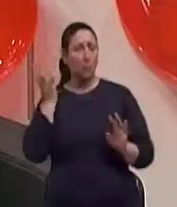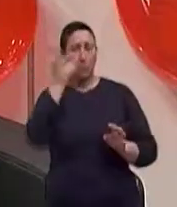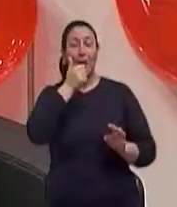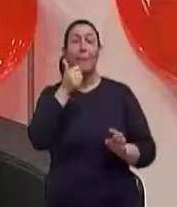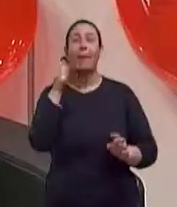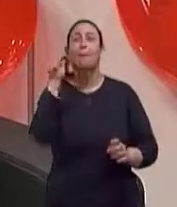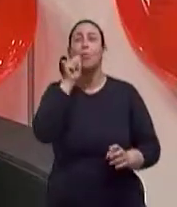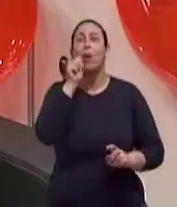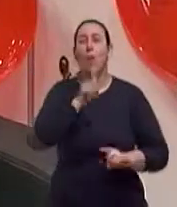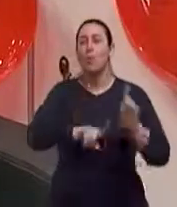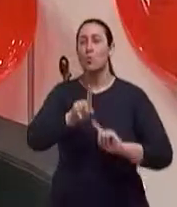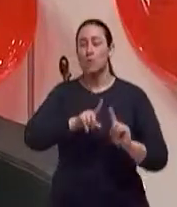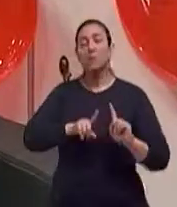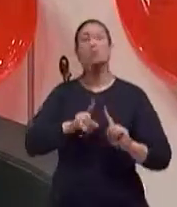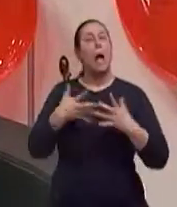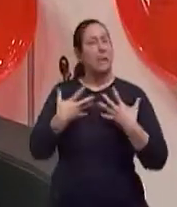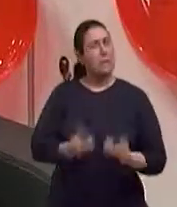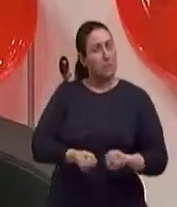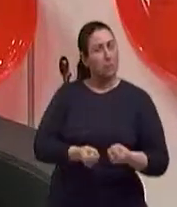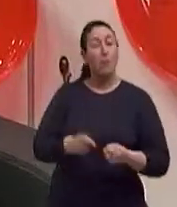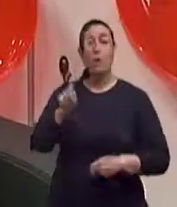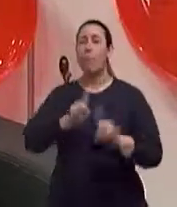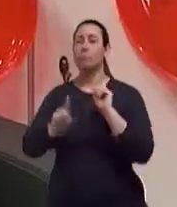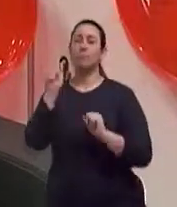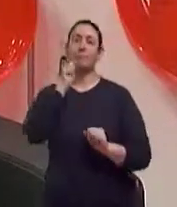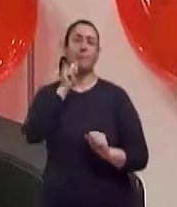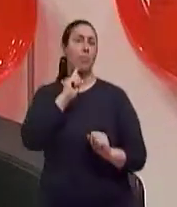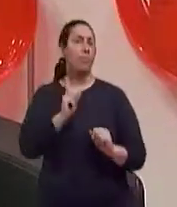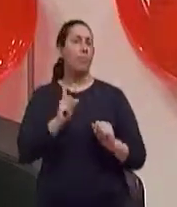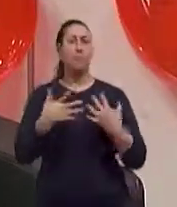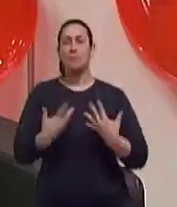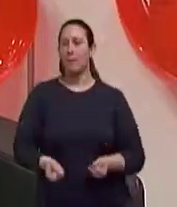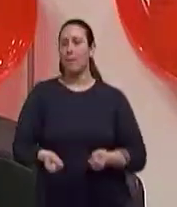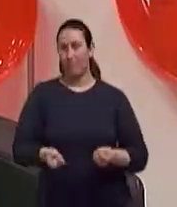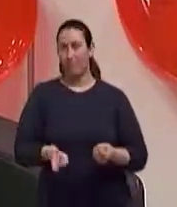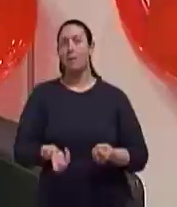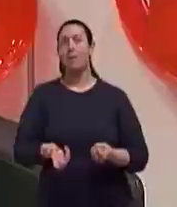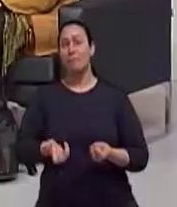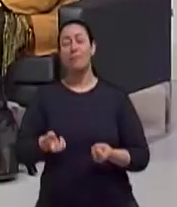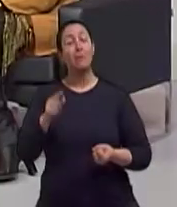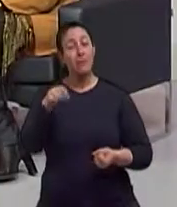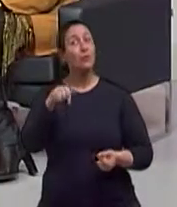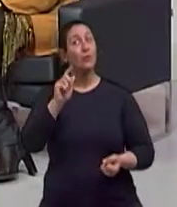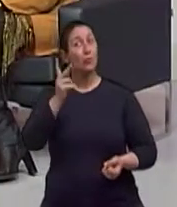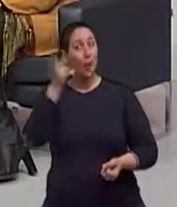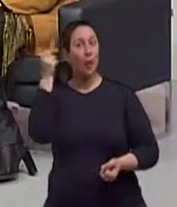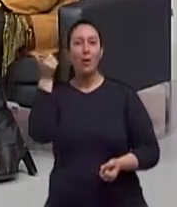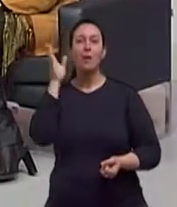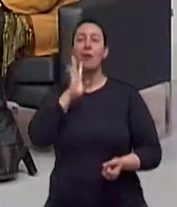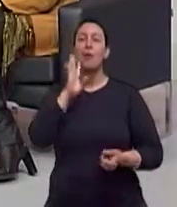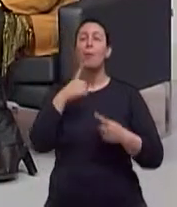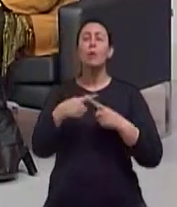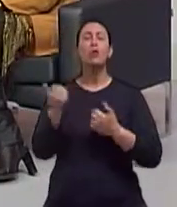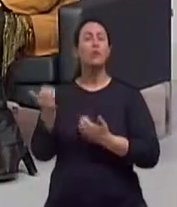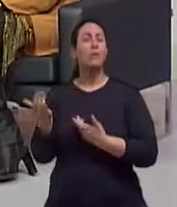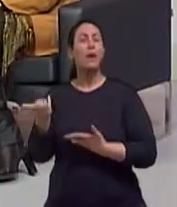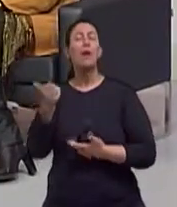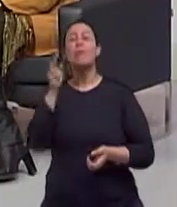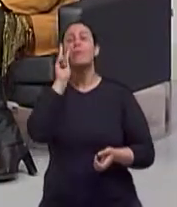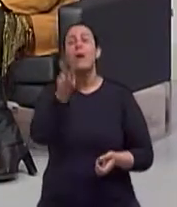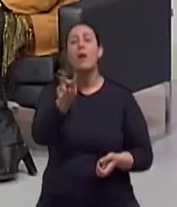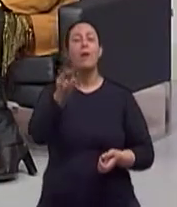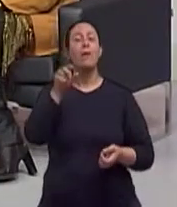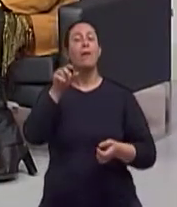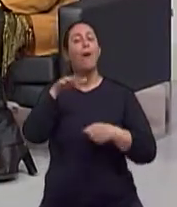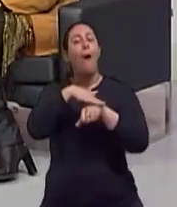que as mulheres algumas estão aceitando os seus fios brancos Isso é história é bacana como jovem ali disse conversar com